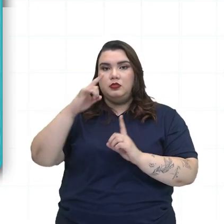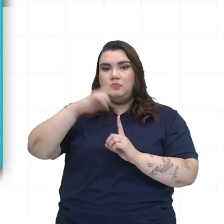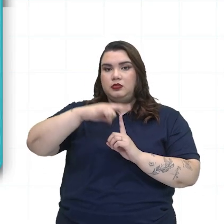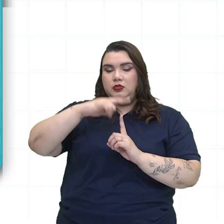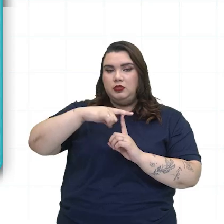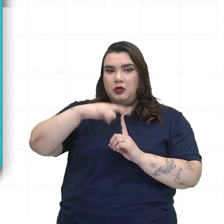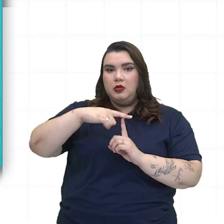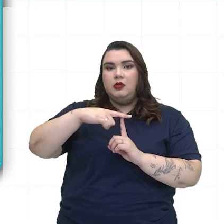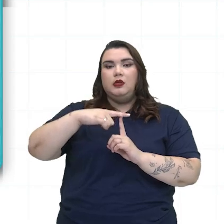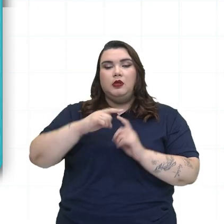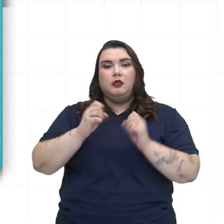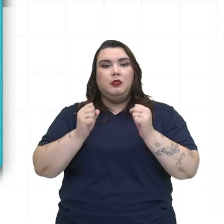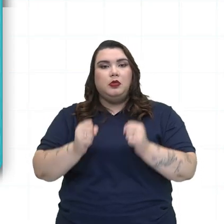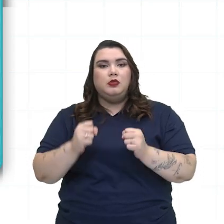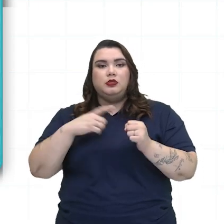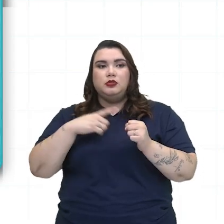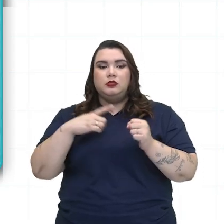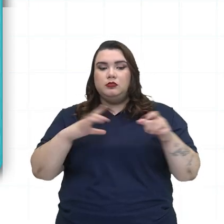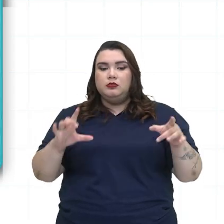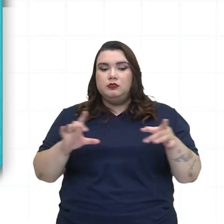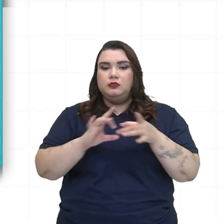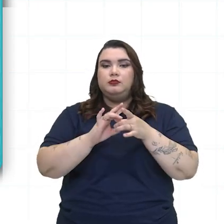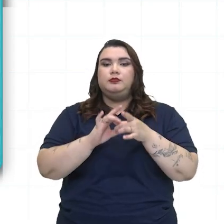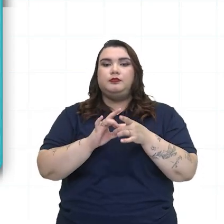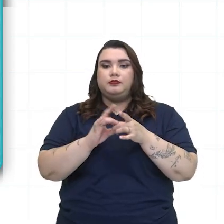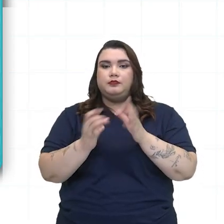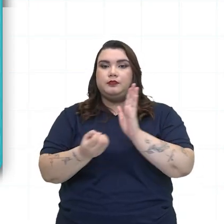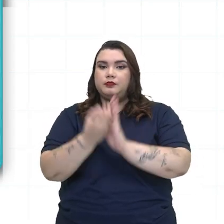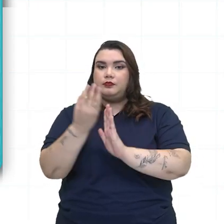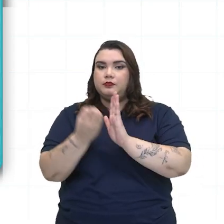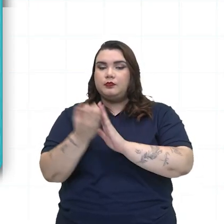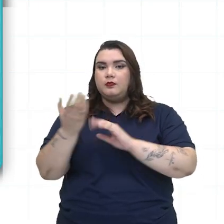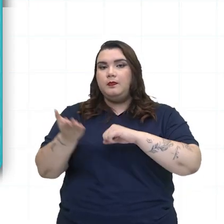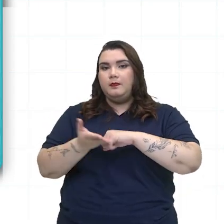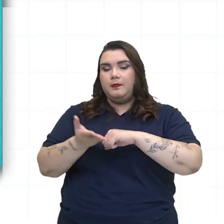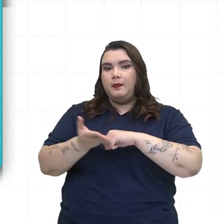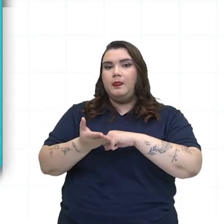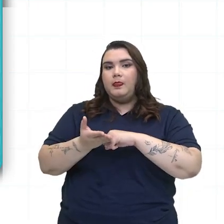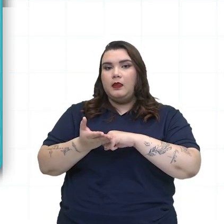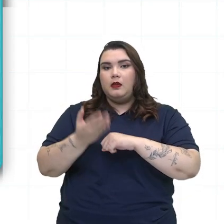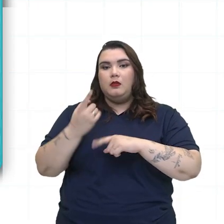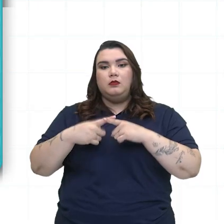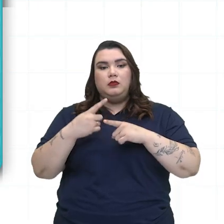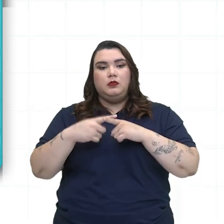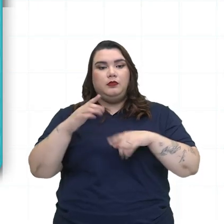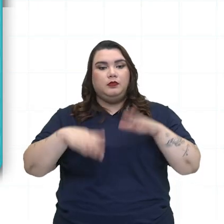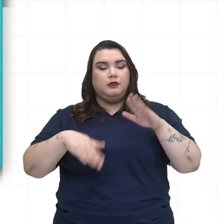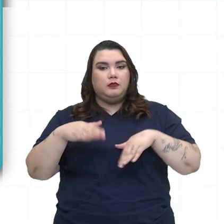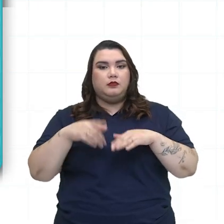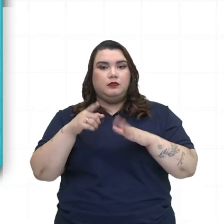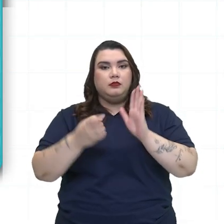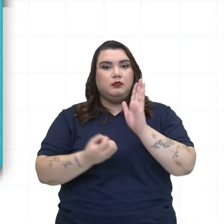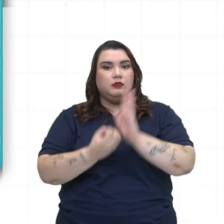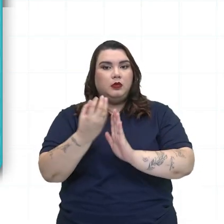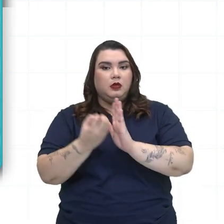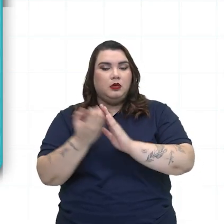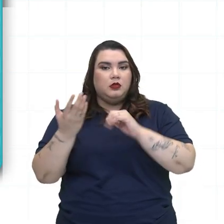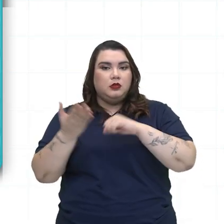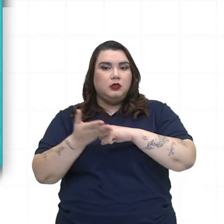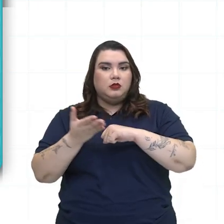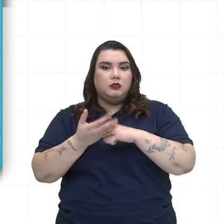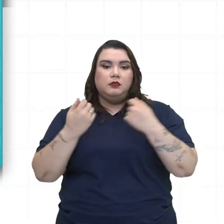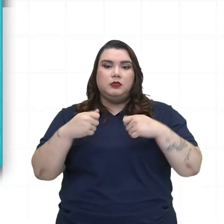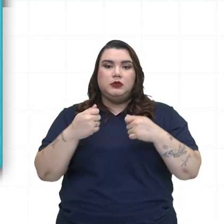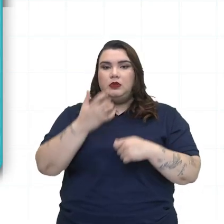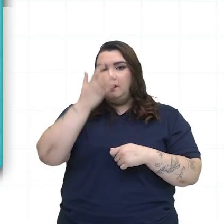num molde onde ela consiga se encaixar em uma produção contemporânea. Porque muitas vezes essa produção contemporânea, ela precisa ser de